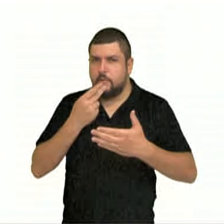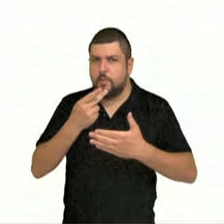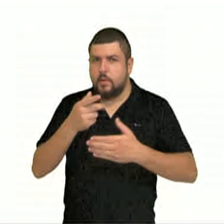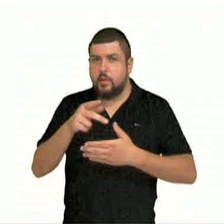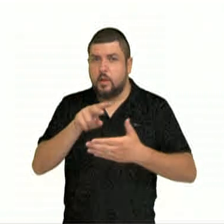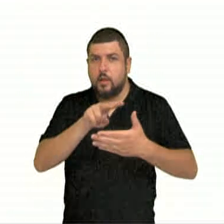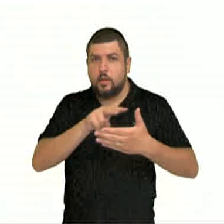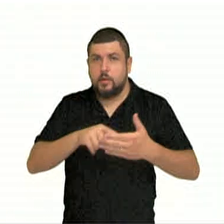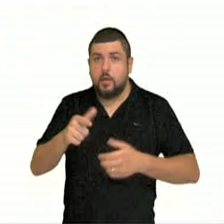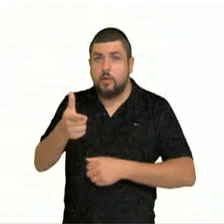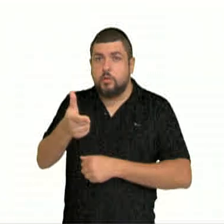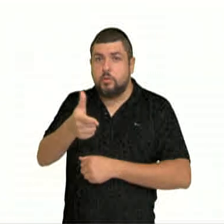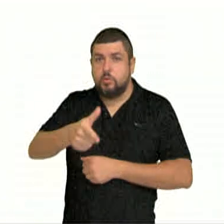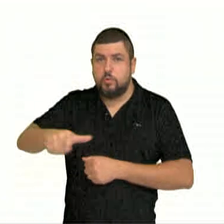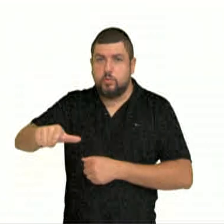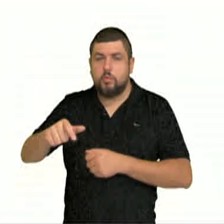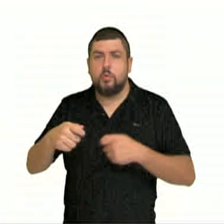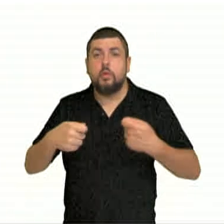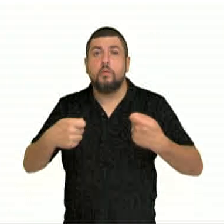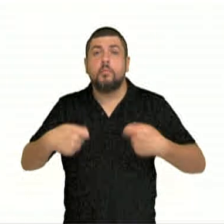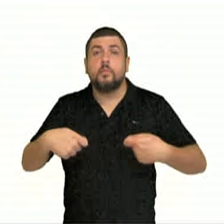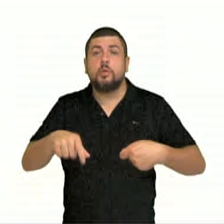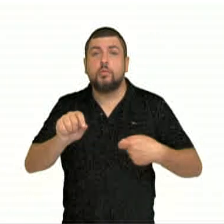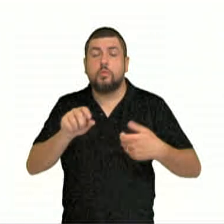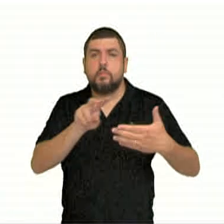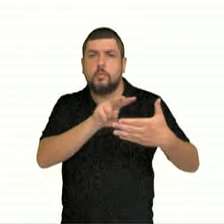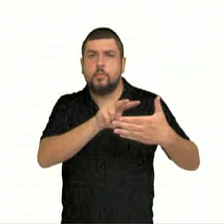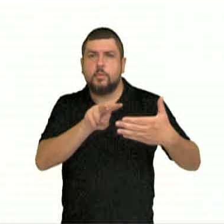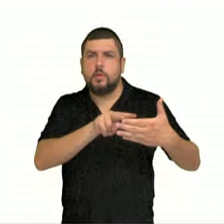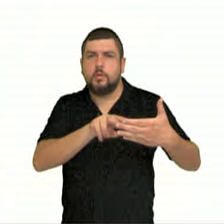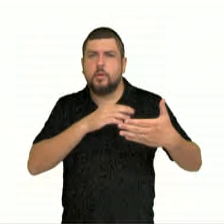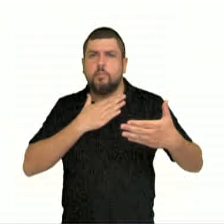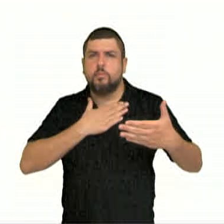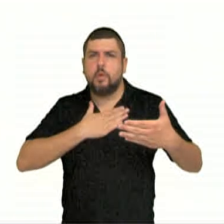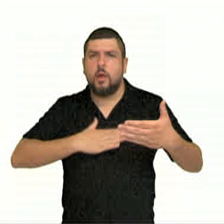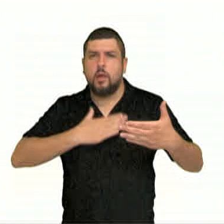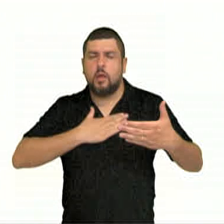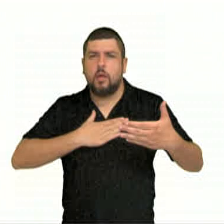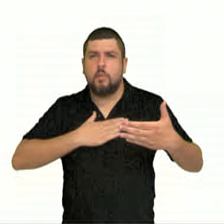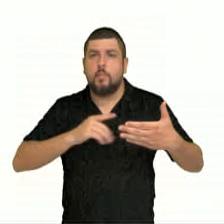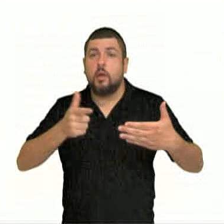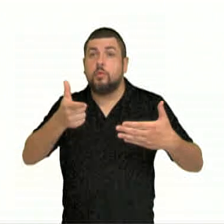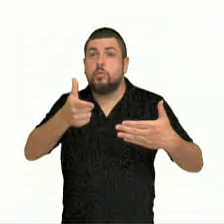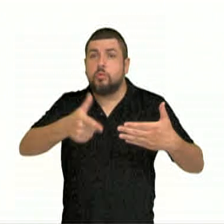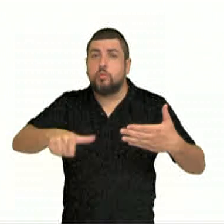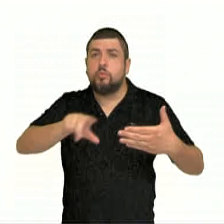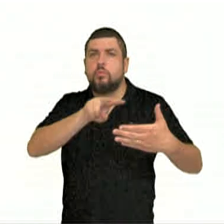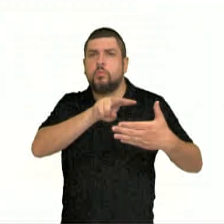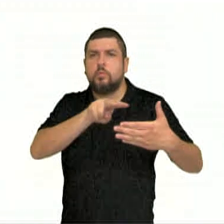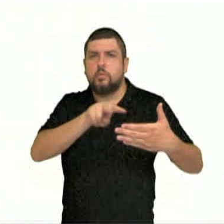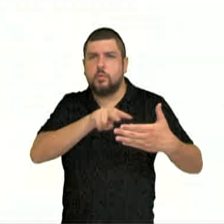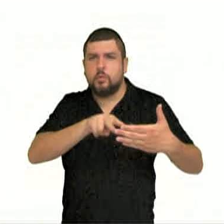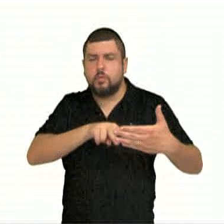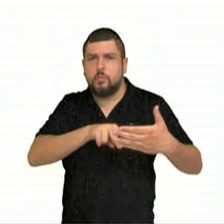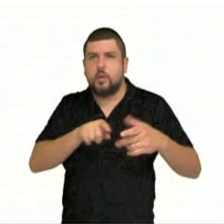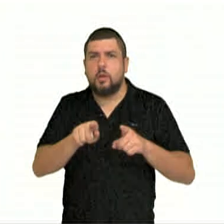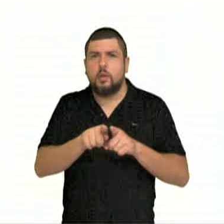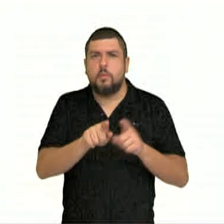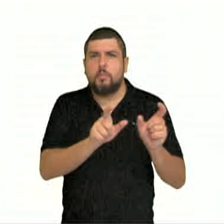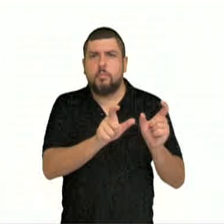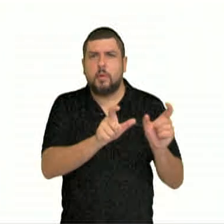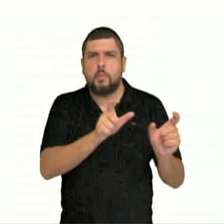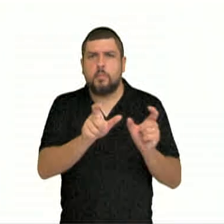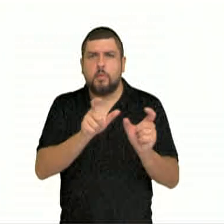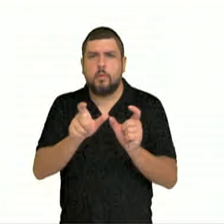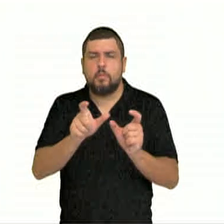pegar novamente o texto, ler devagar, interpretar as palavrinhas, porque vamos fazer uma